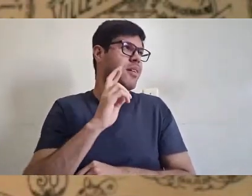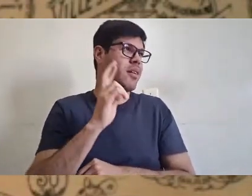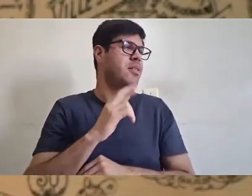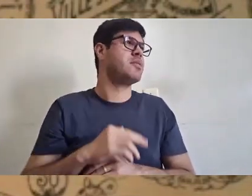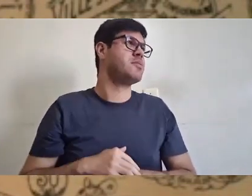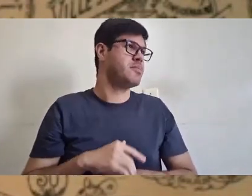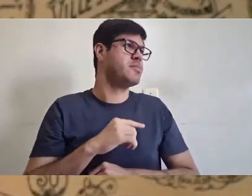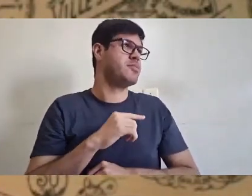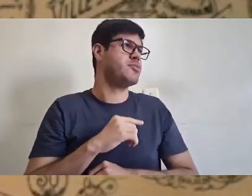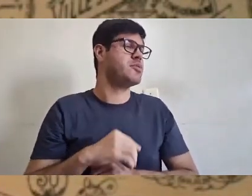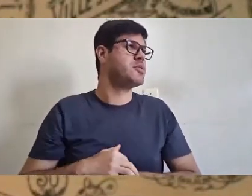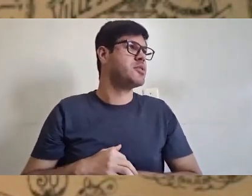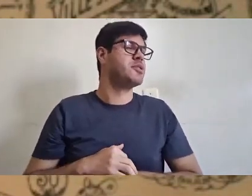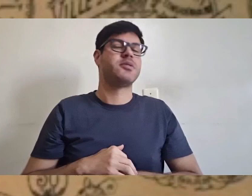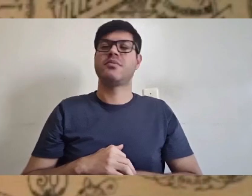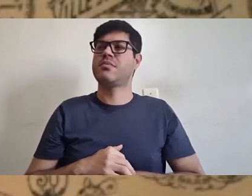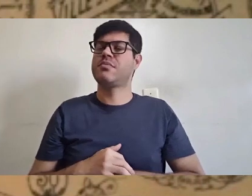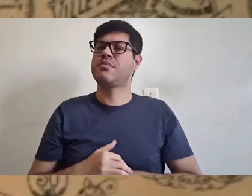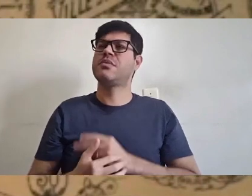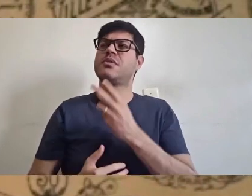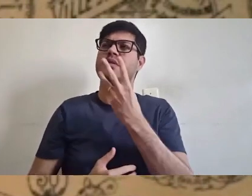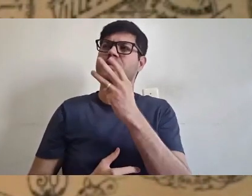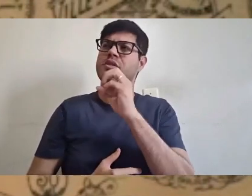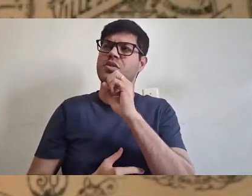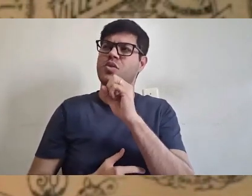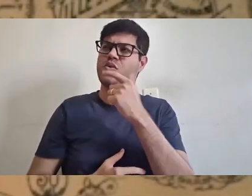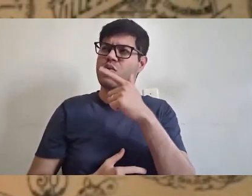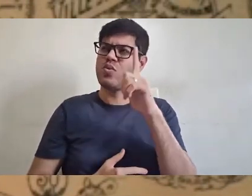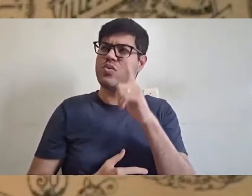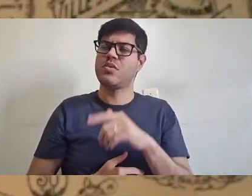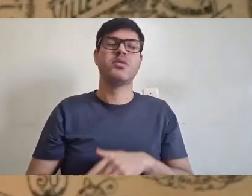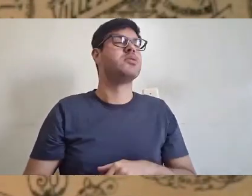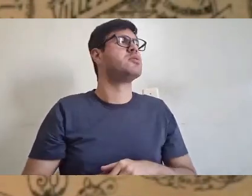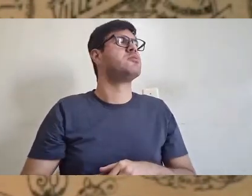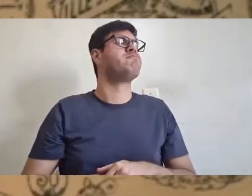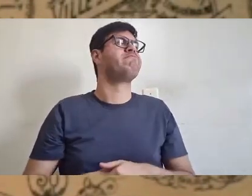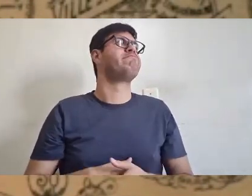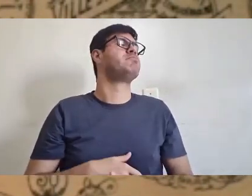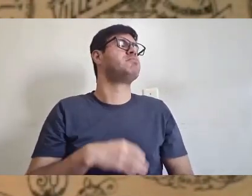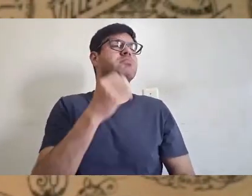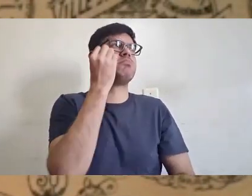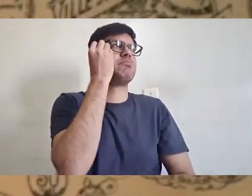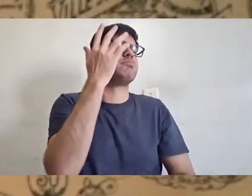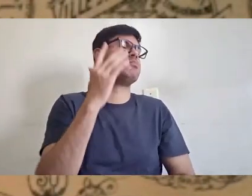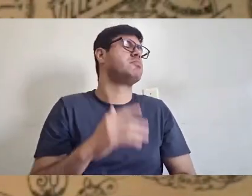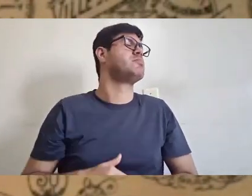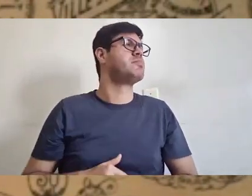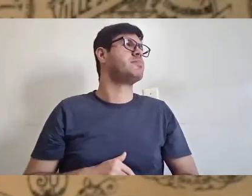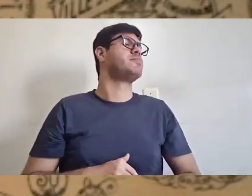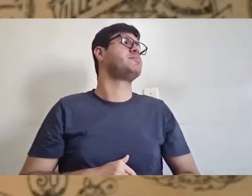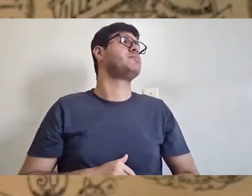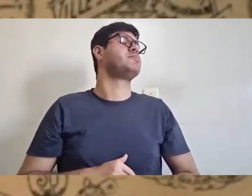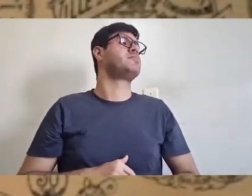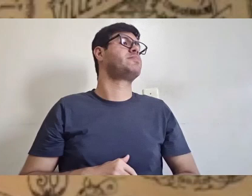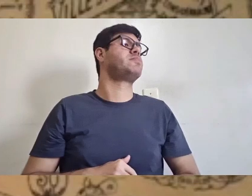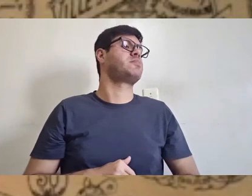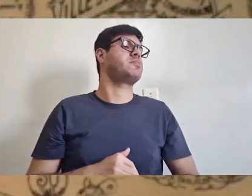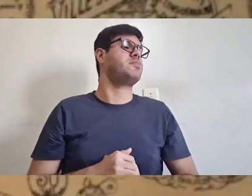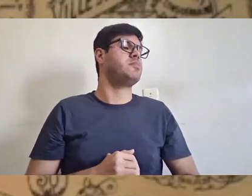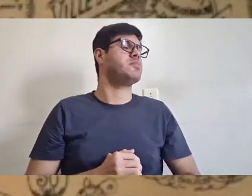34 milhões de reais, certo? O último foi 38, se não me engano. Eu não me lembro se foi 36 ou